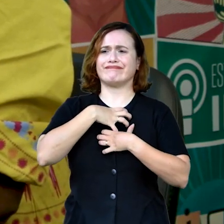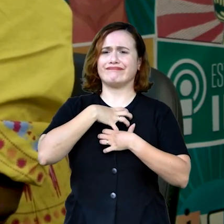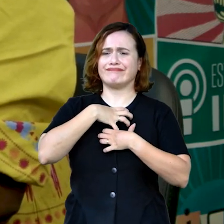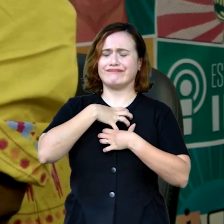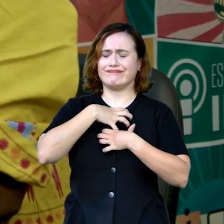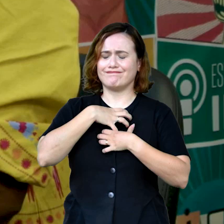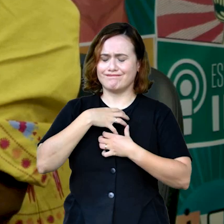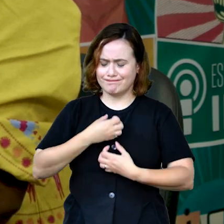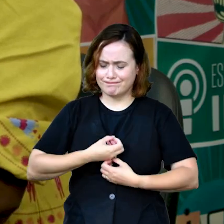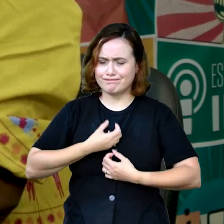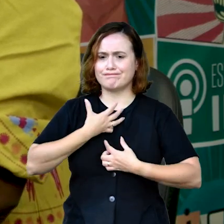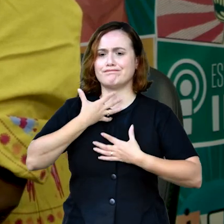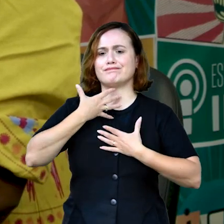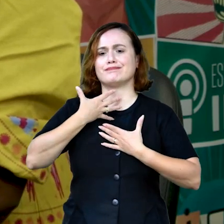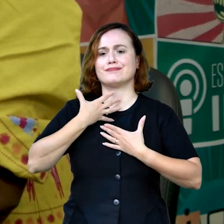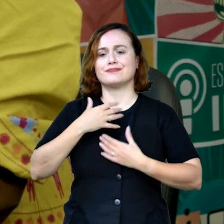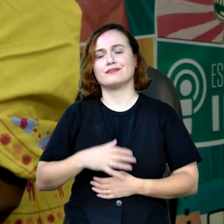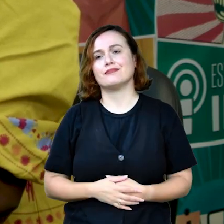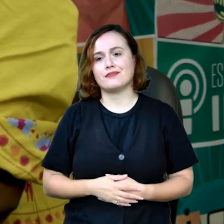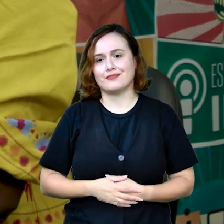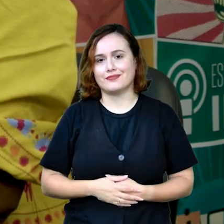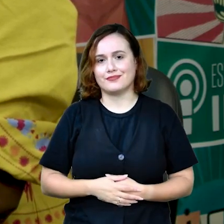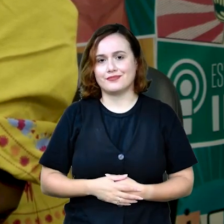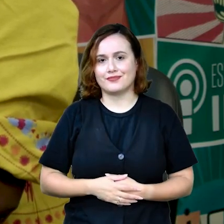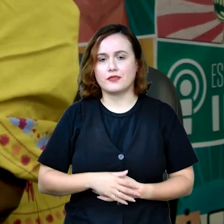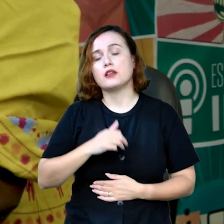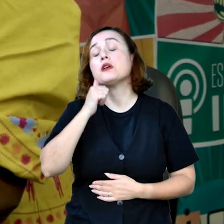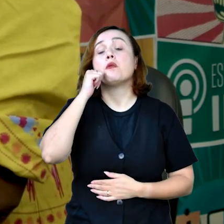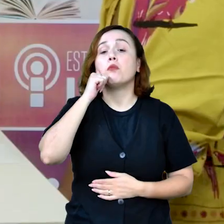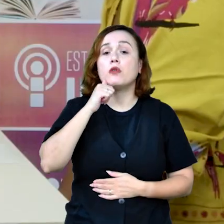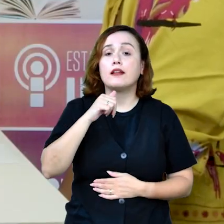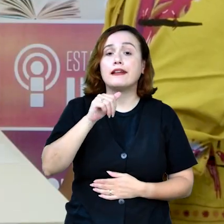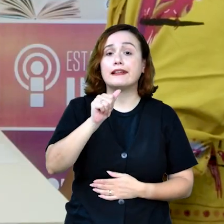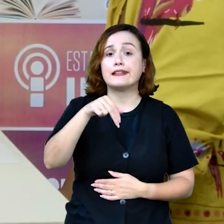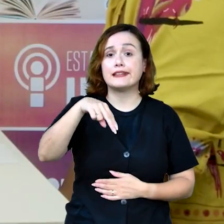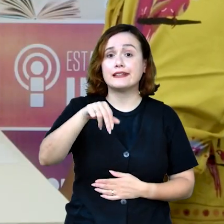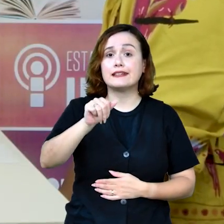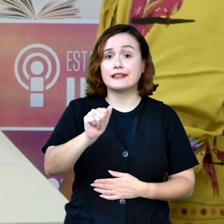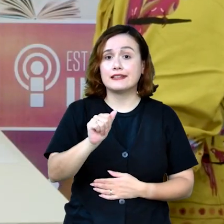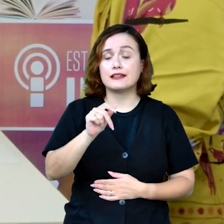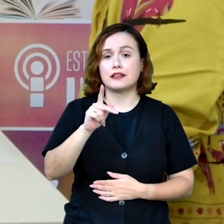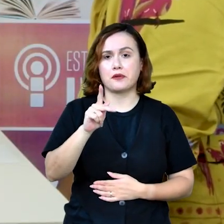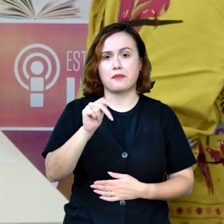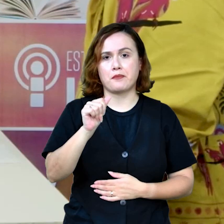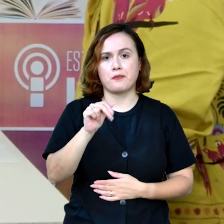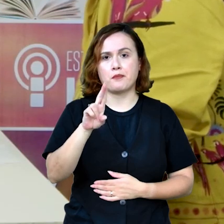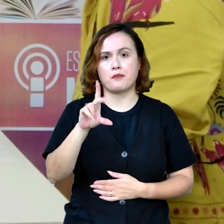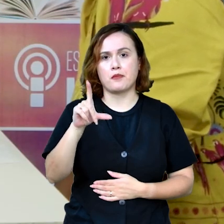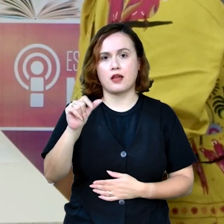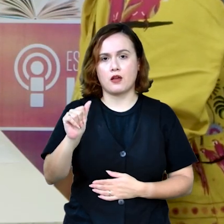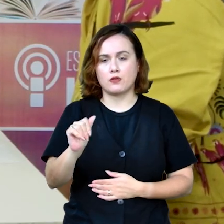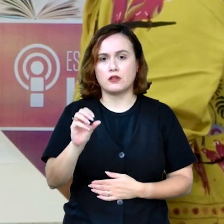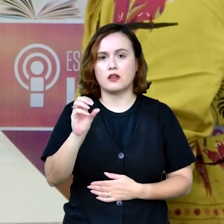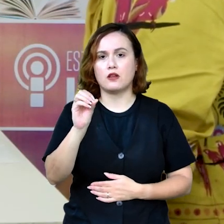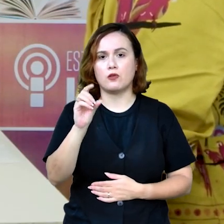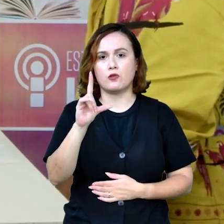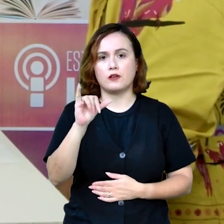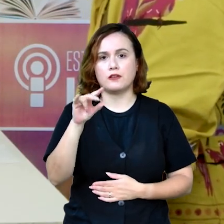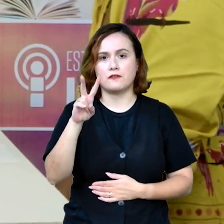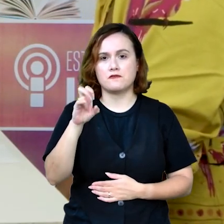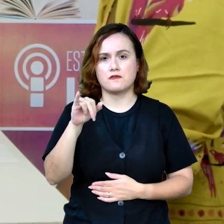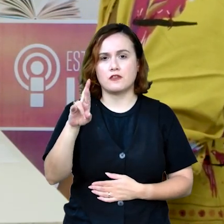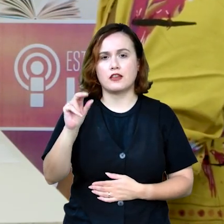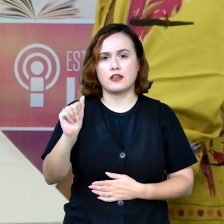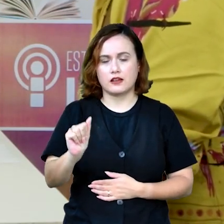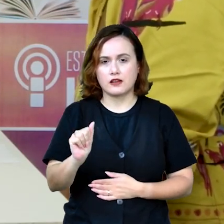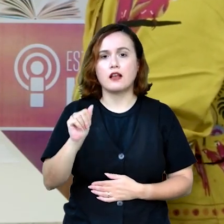me inspira muito. A Ana Paula Oliveira, que faz parte do Mães de Manguinhos, acabou se tornando uma grande amiga minha.